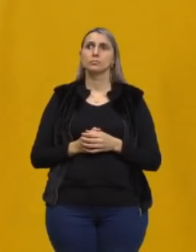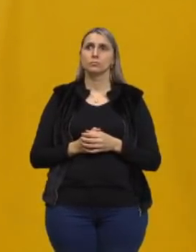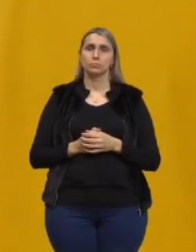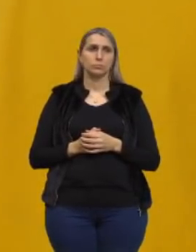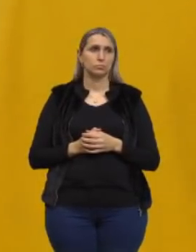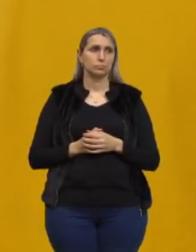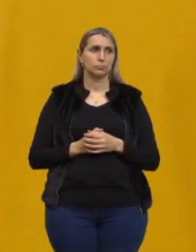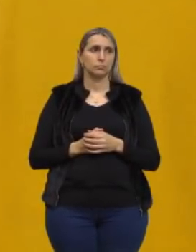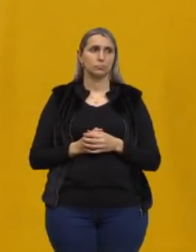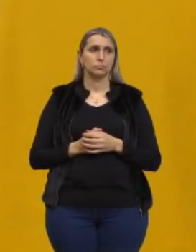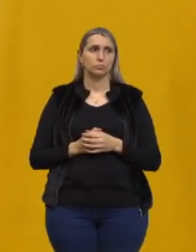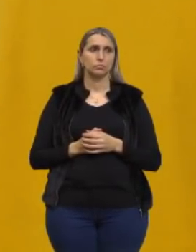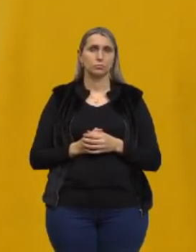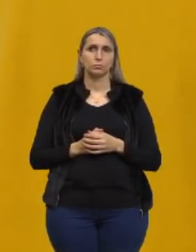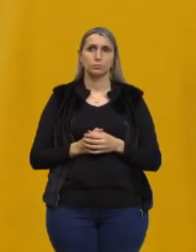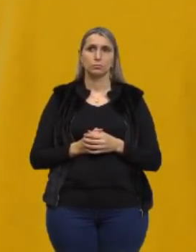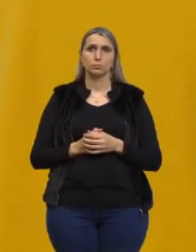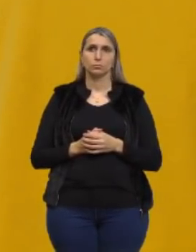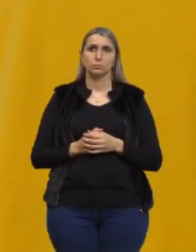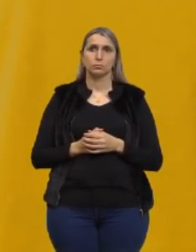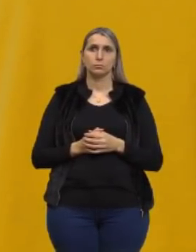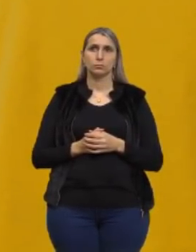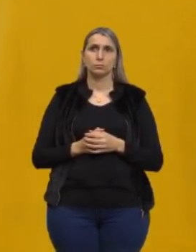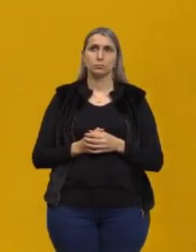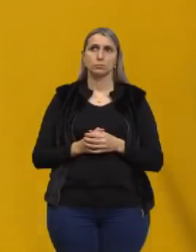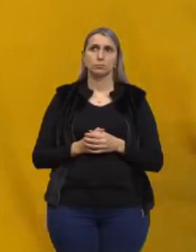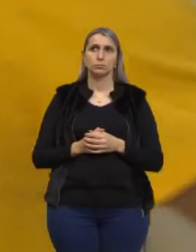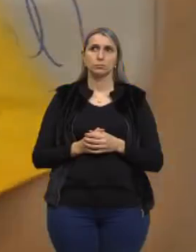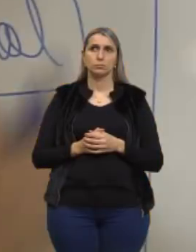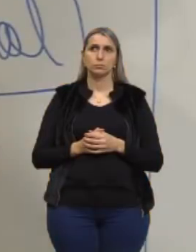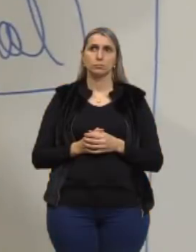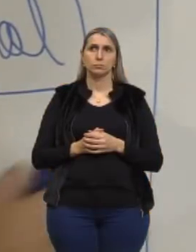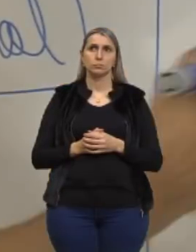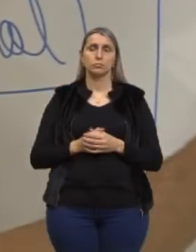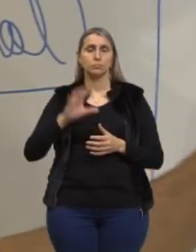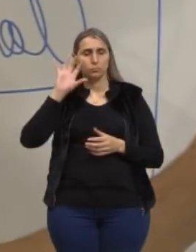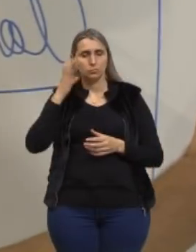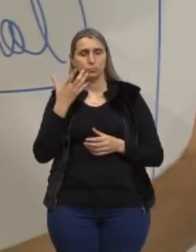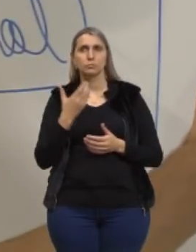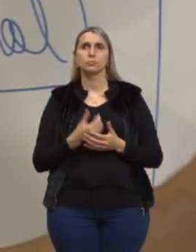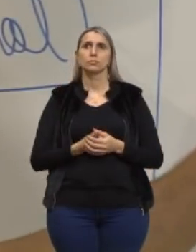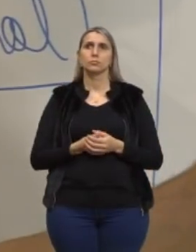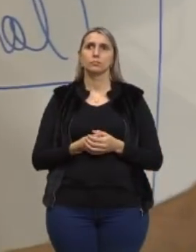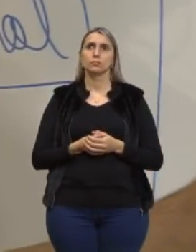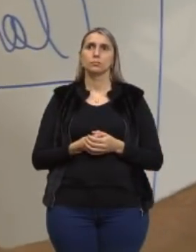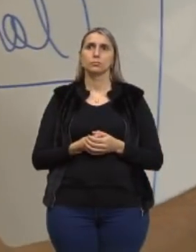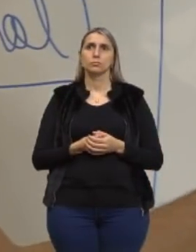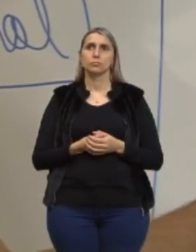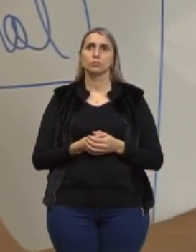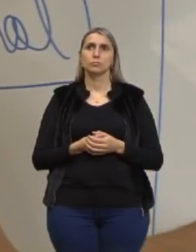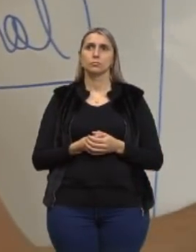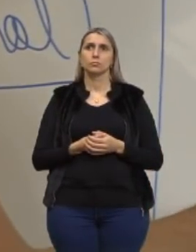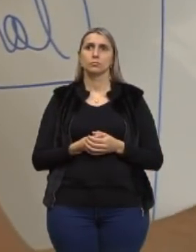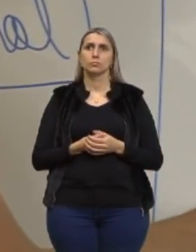e aí eu resolvi isso daqui